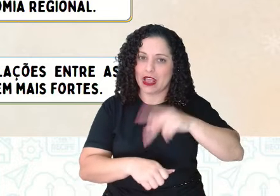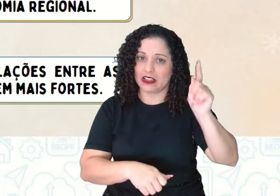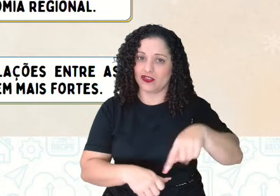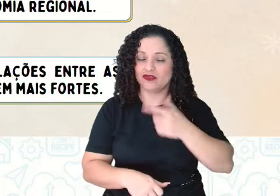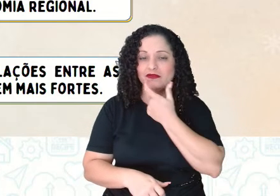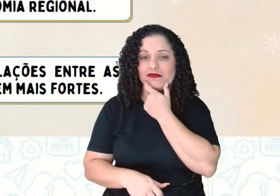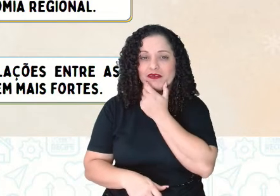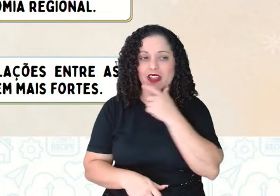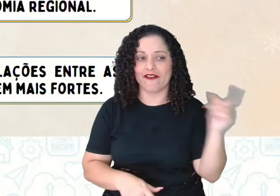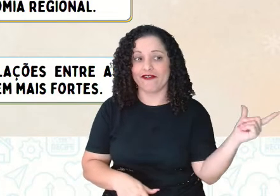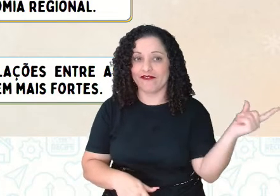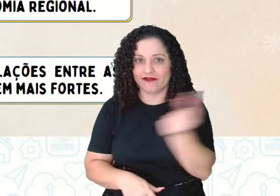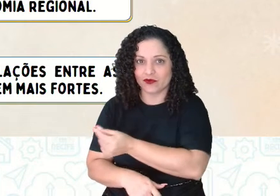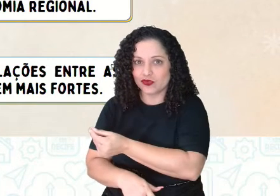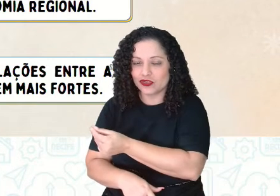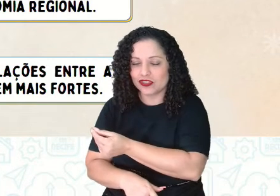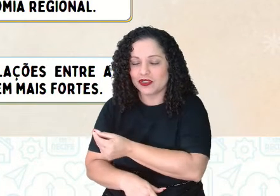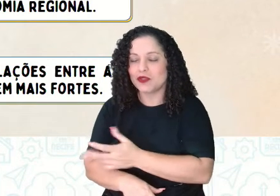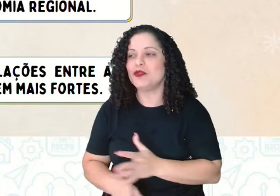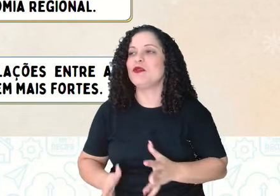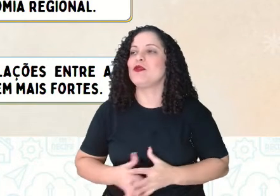conturbado,